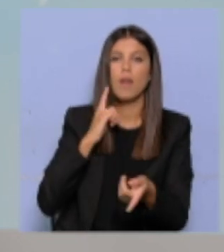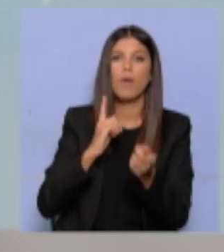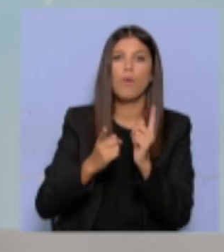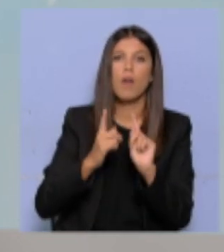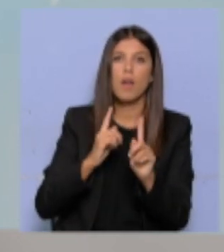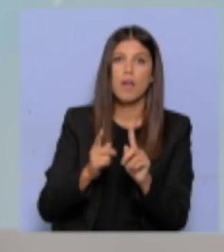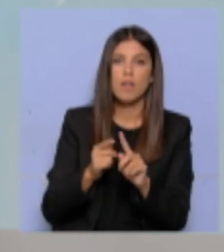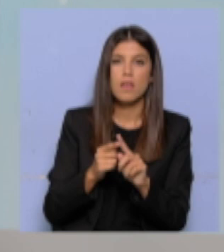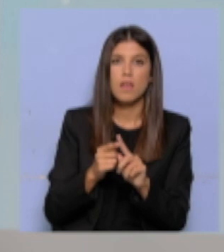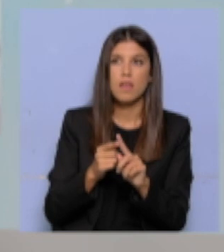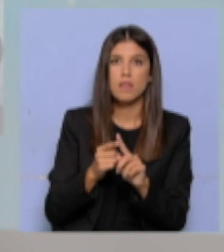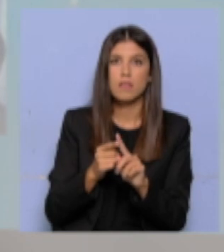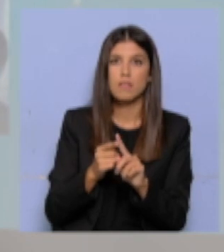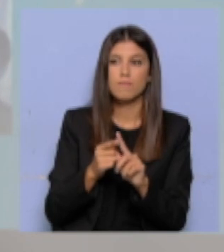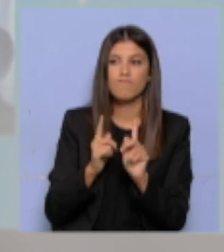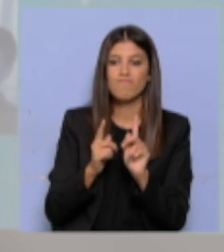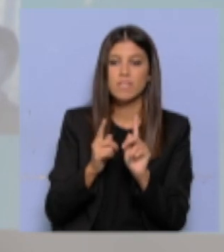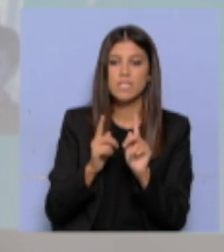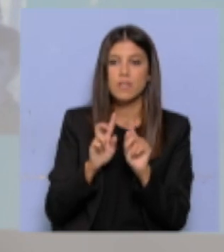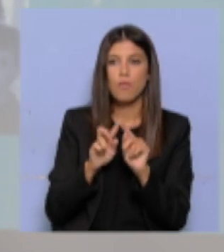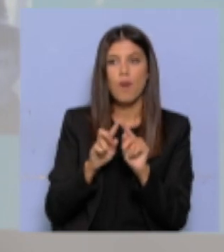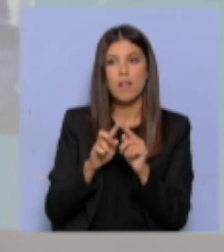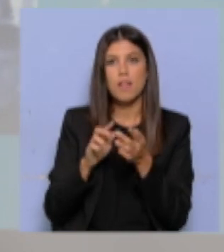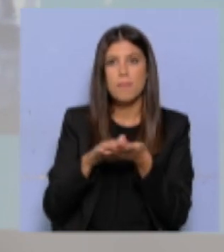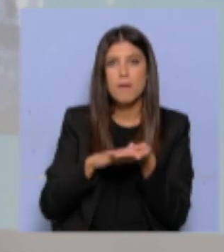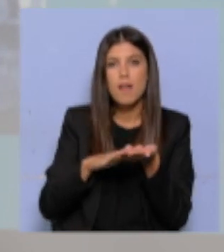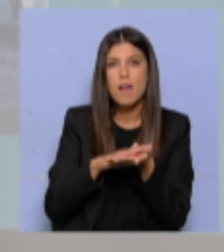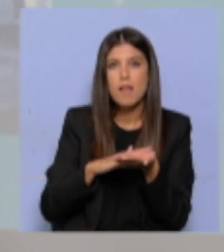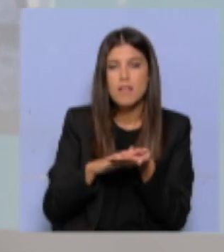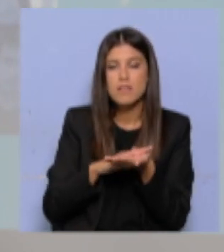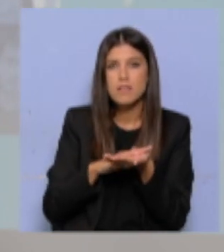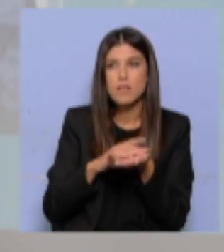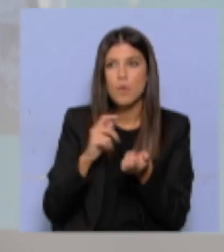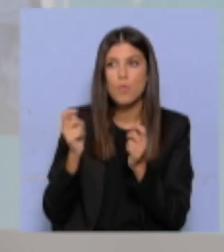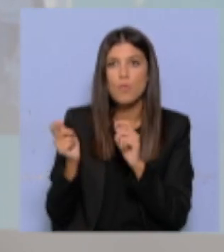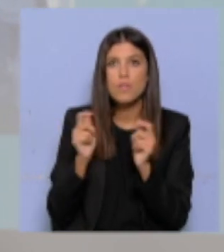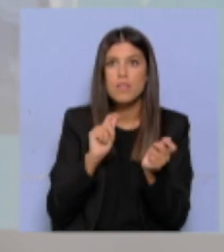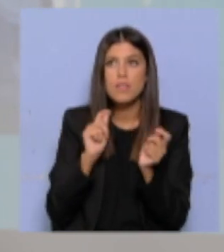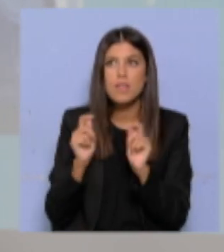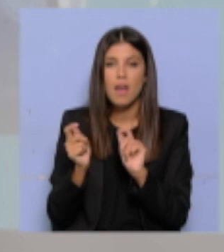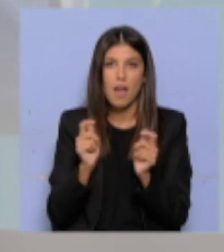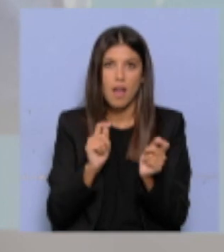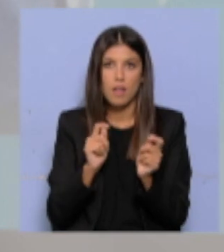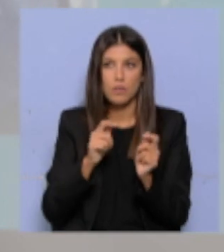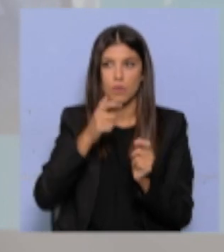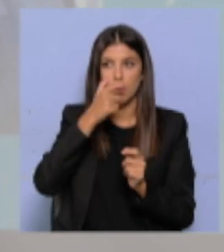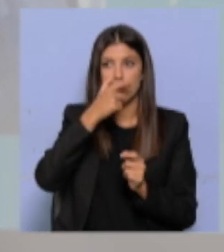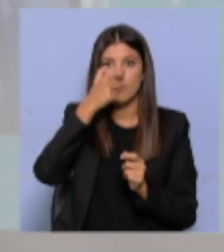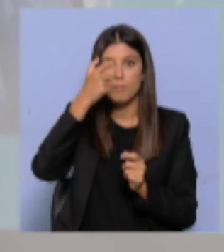teremos que ir à base, ao ponto de partida, o diálogo entre as pessoas que pertencem ou que